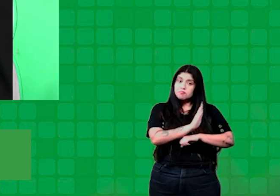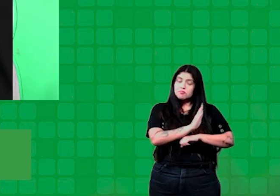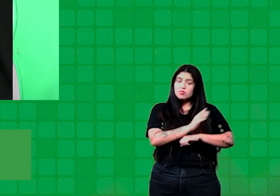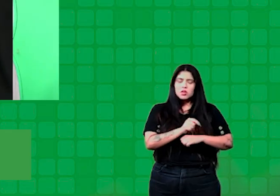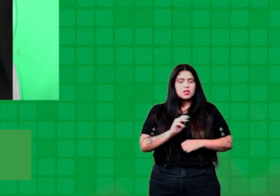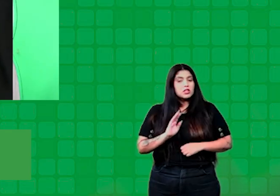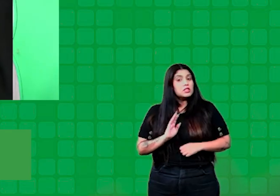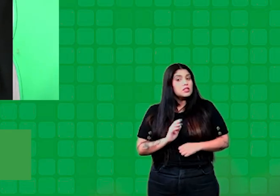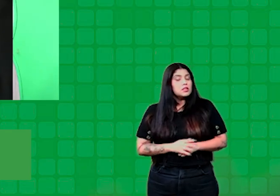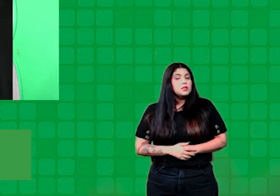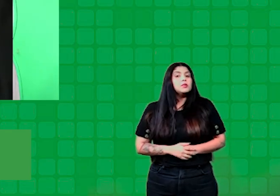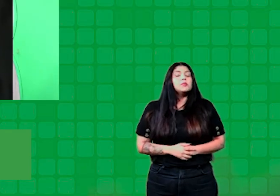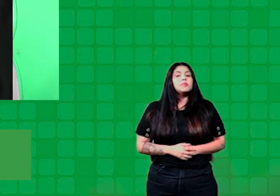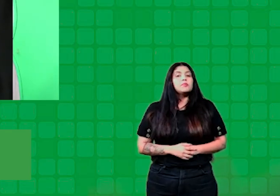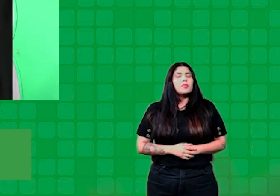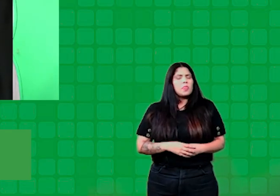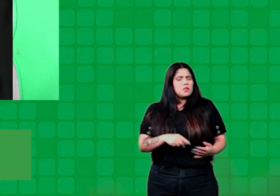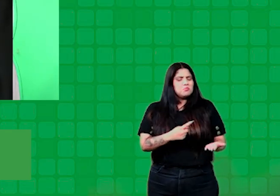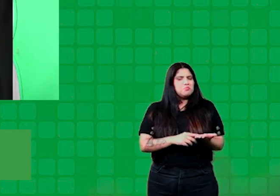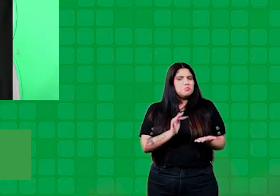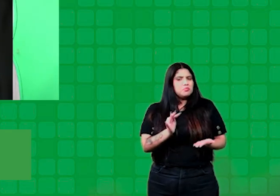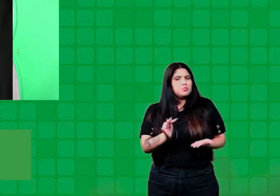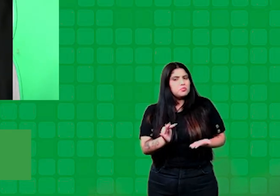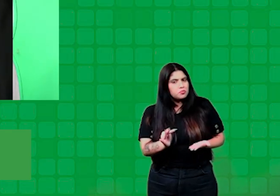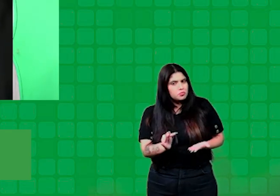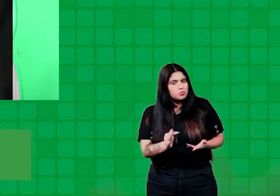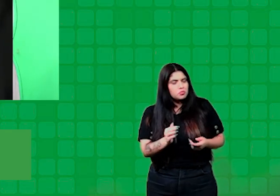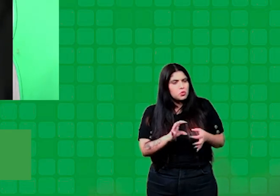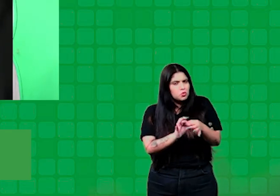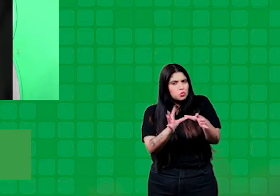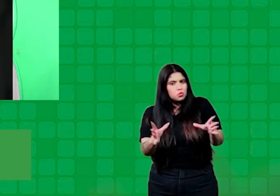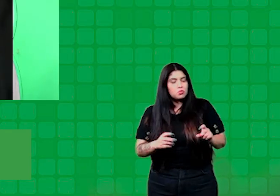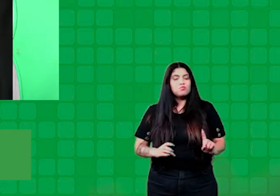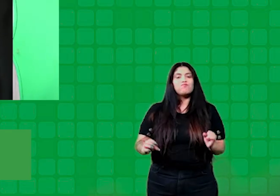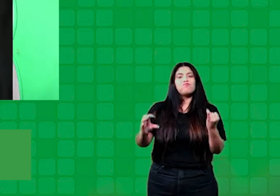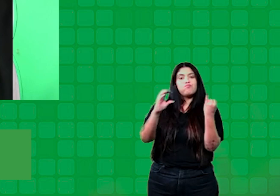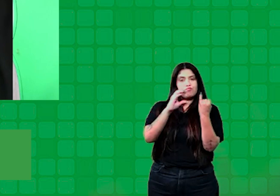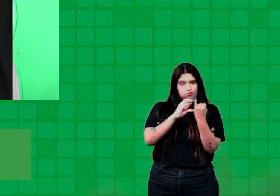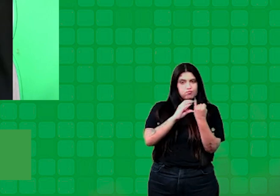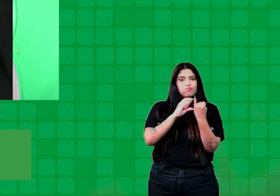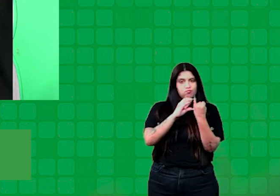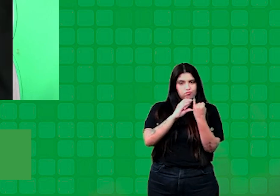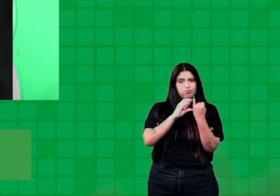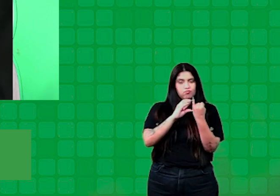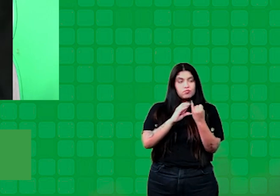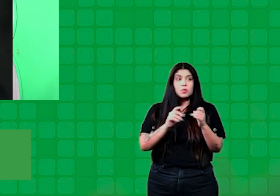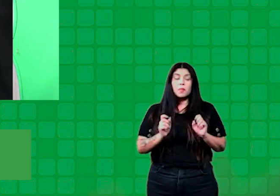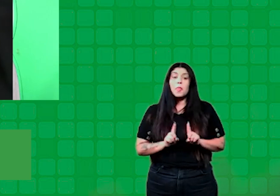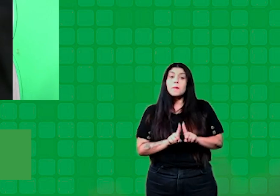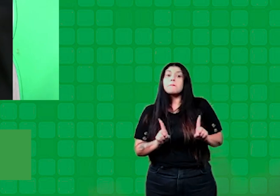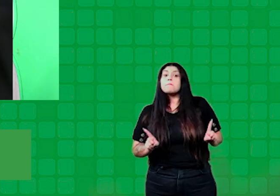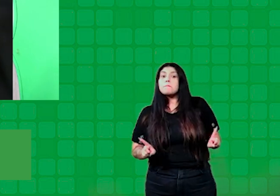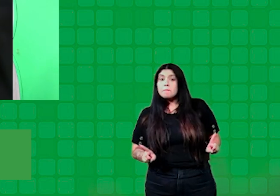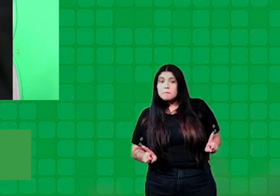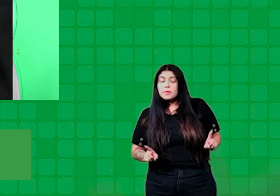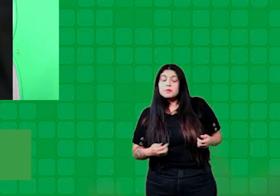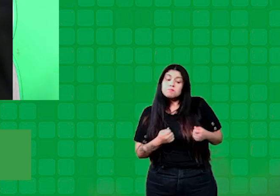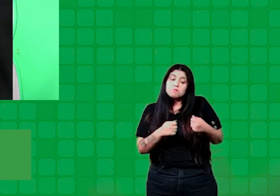Já que a previsão é de lançamento no Conecta IFE, desde que se atenda todas